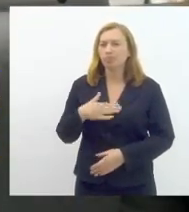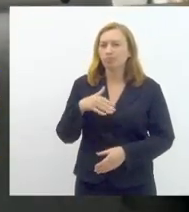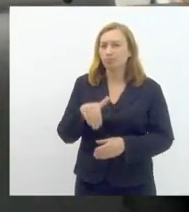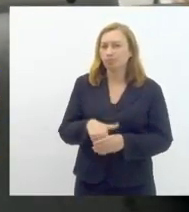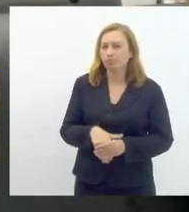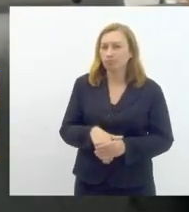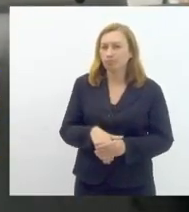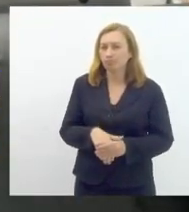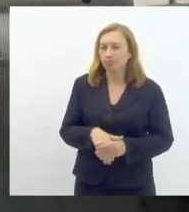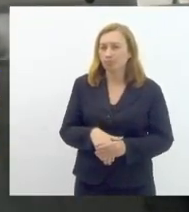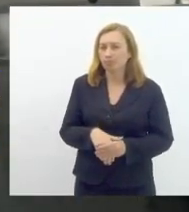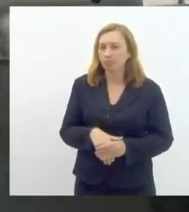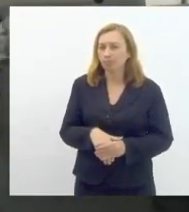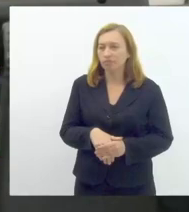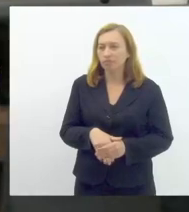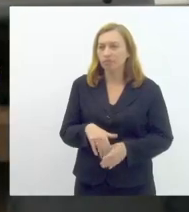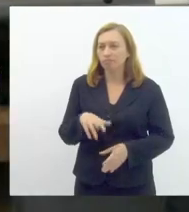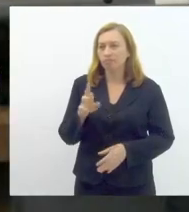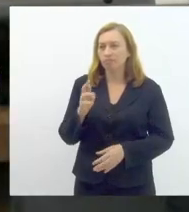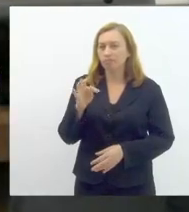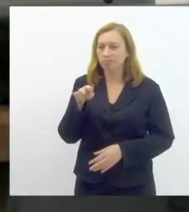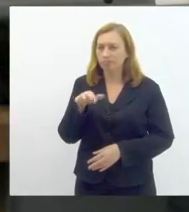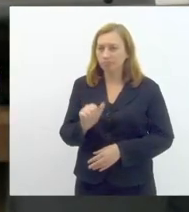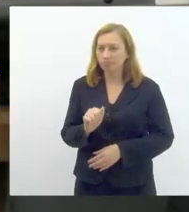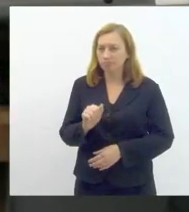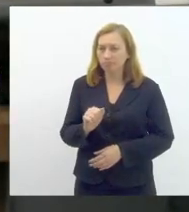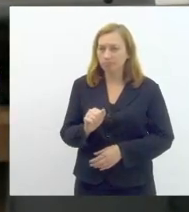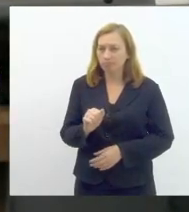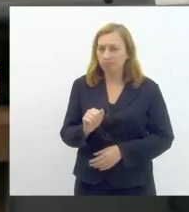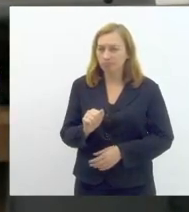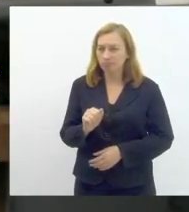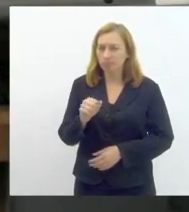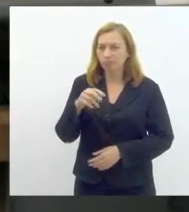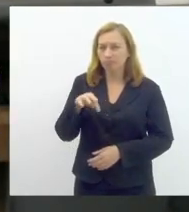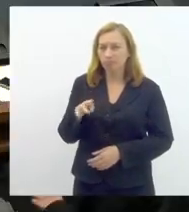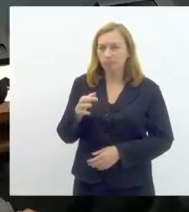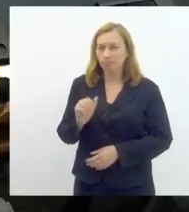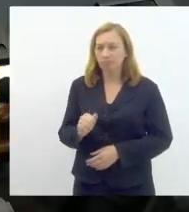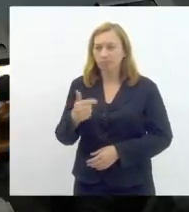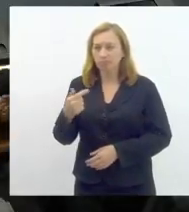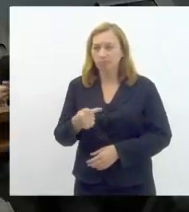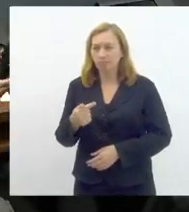voto vai na Rebeca Anchieto, da Metropolitana 7.